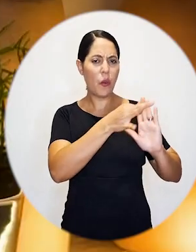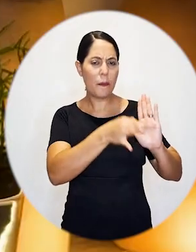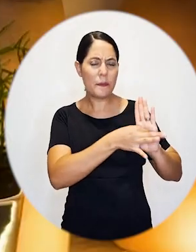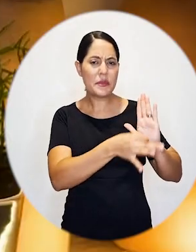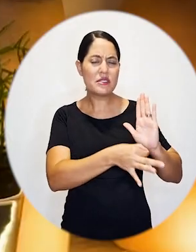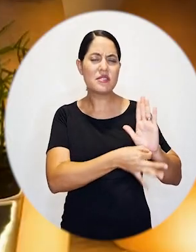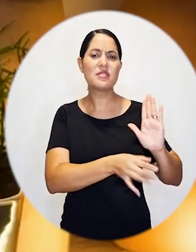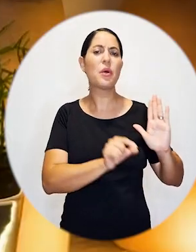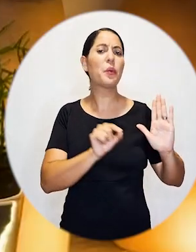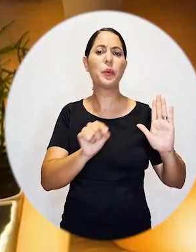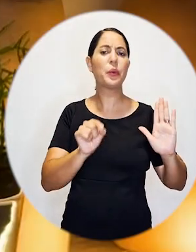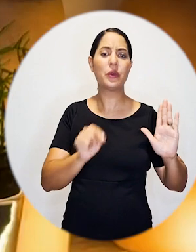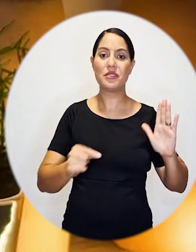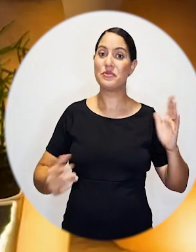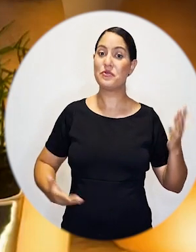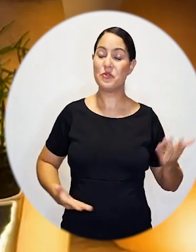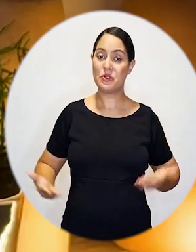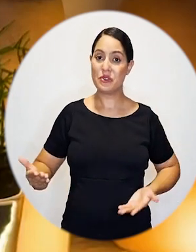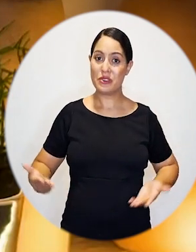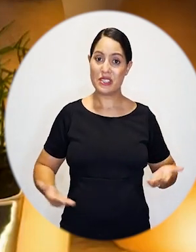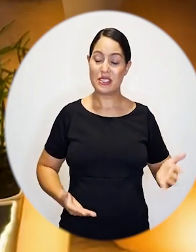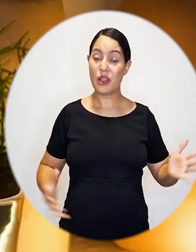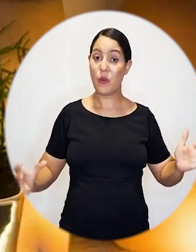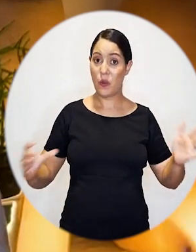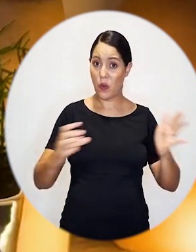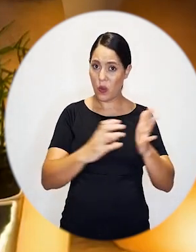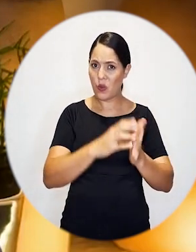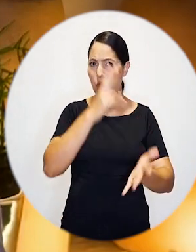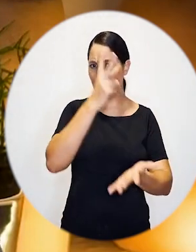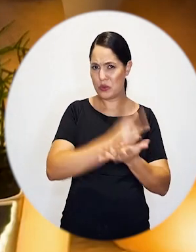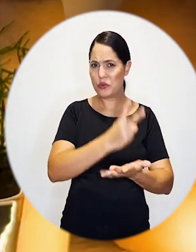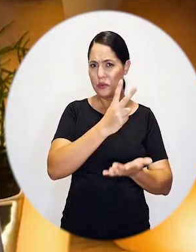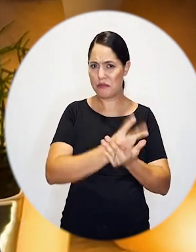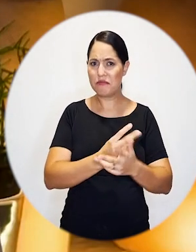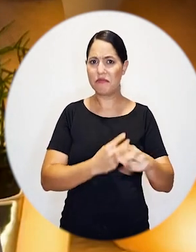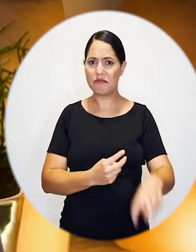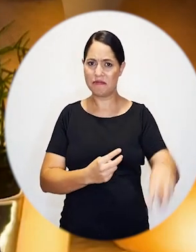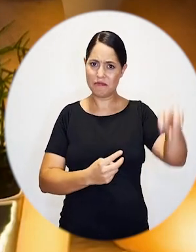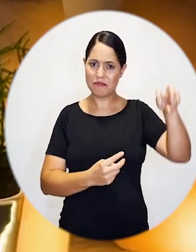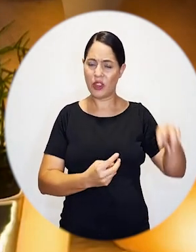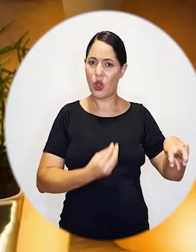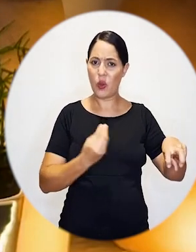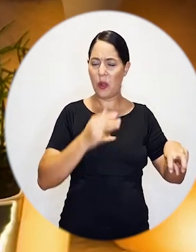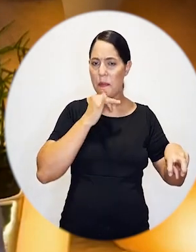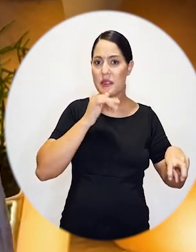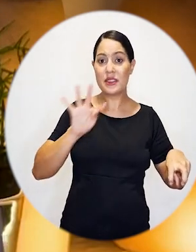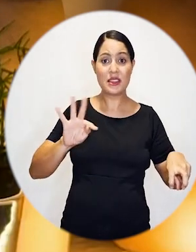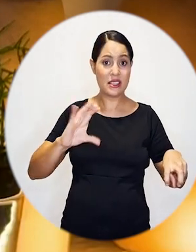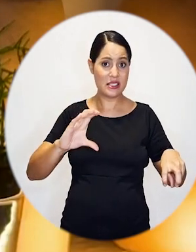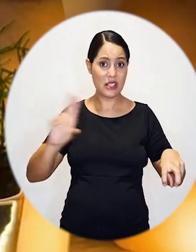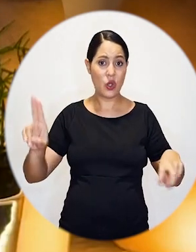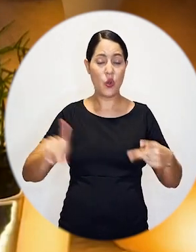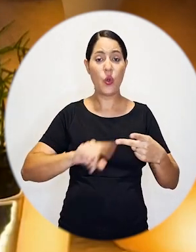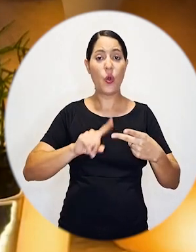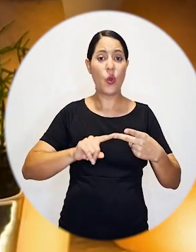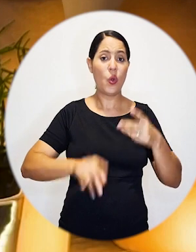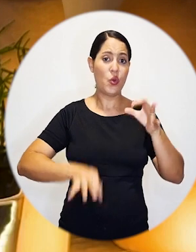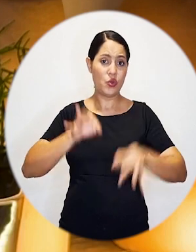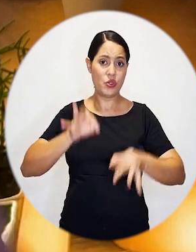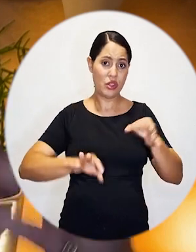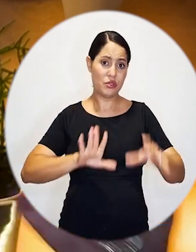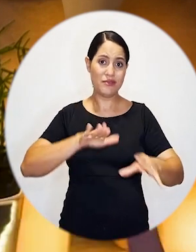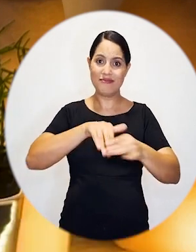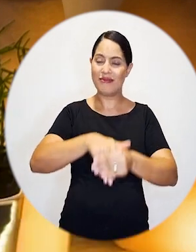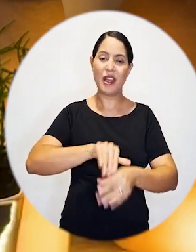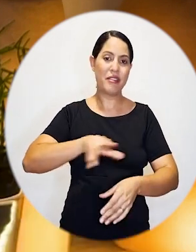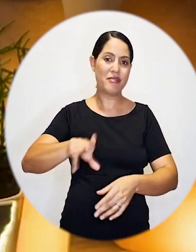A Constituição podia ter feito a opção de ter magistrados de carreira concursados, como nós temos, por exemplo, no TCU, ou como nós